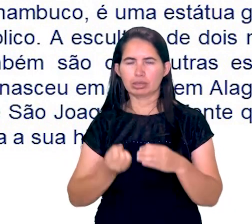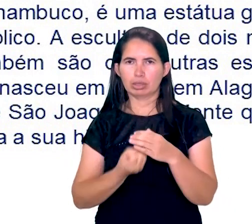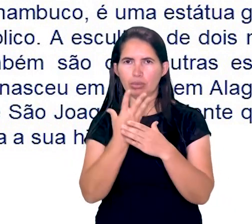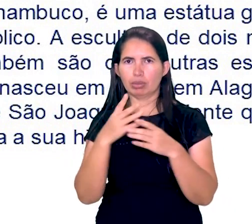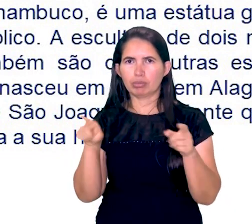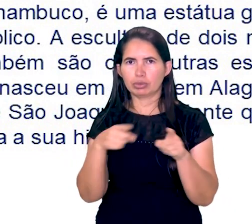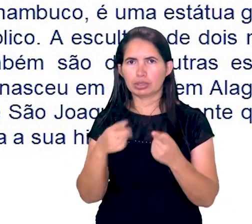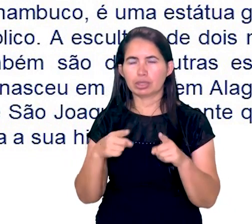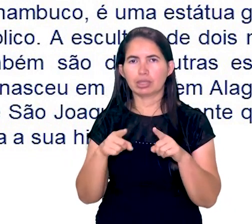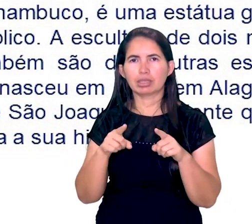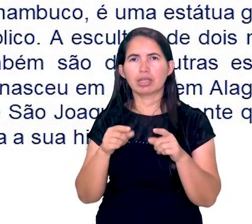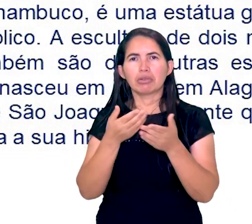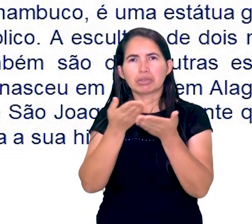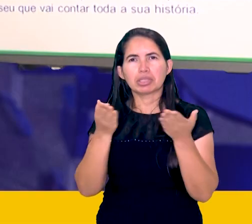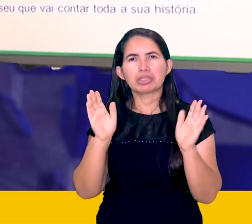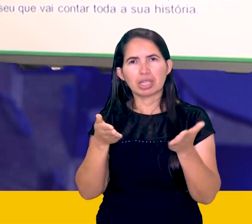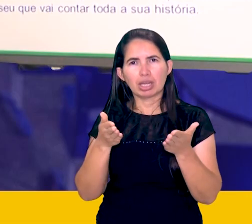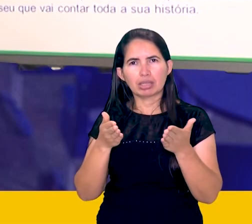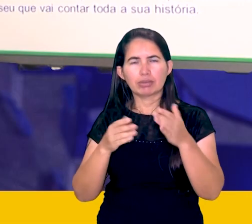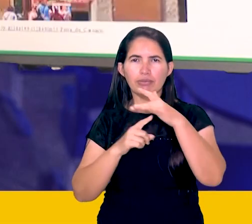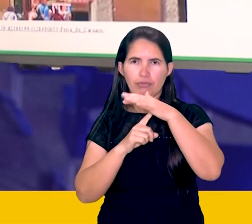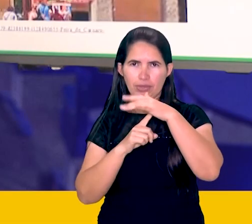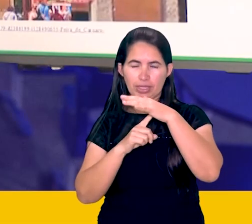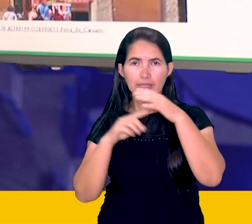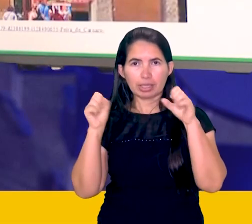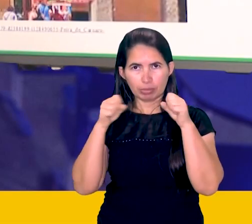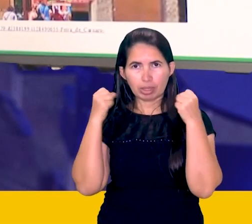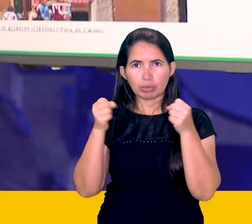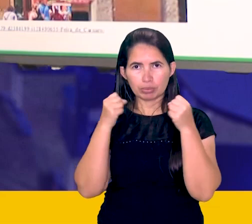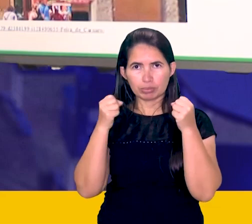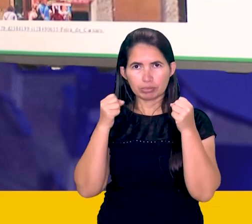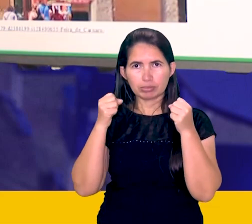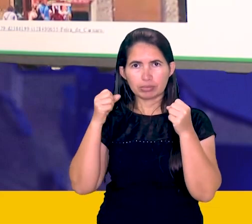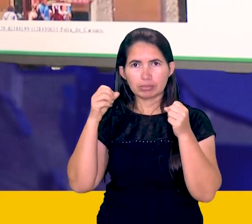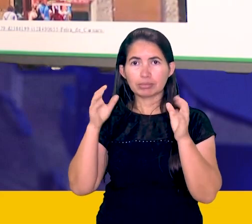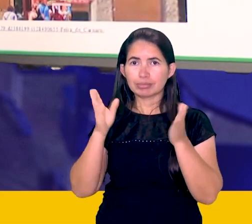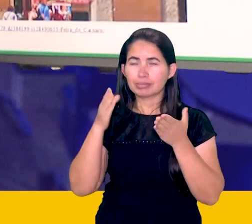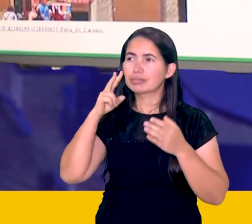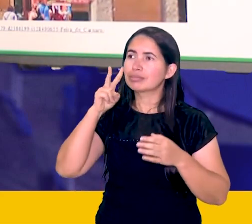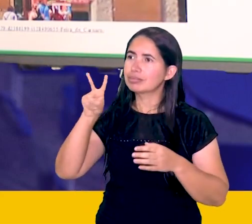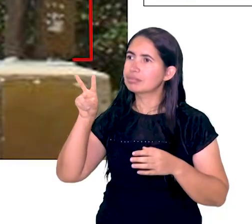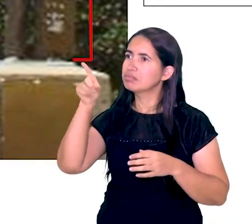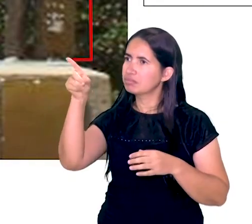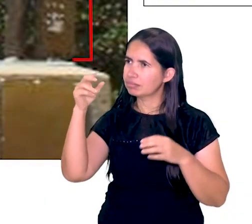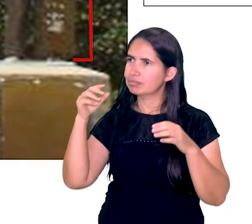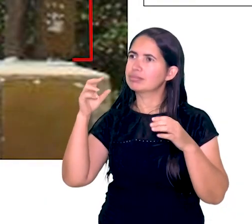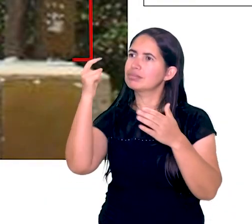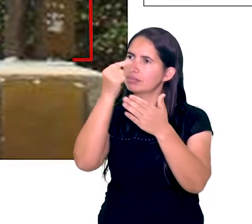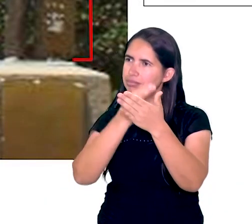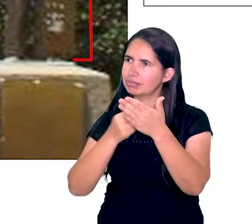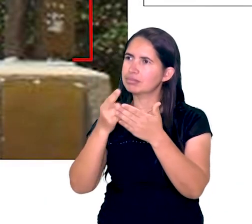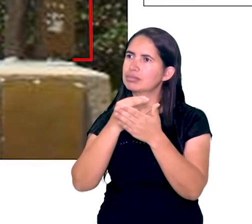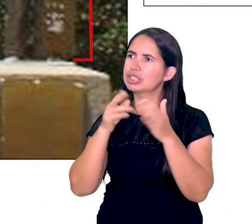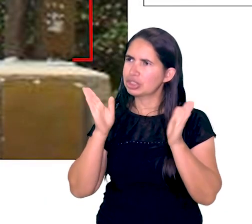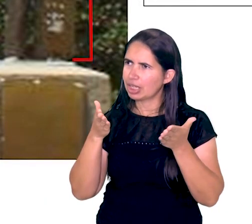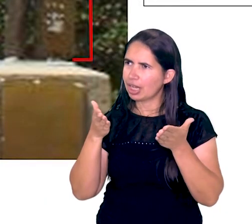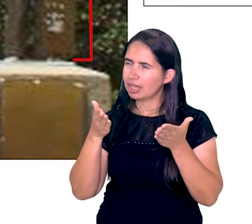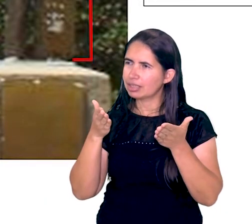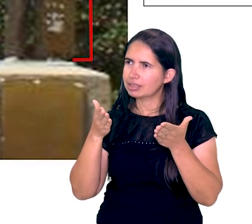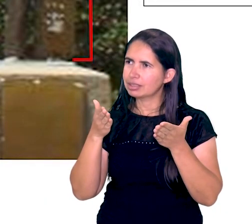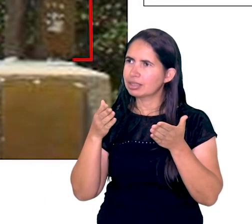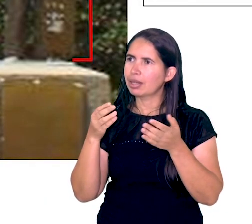Caruaru? Vocês já observaram esse desenho aqui? E aí?